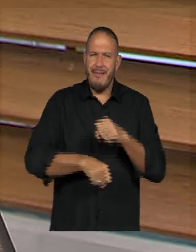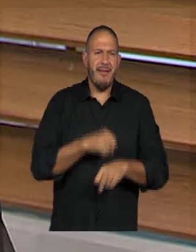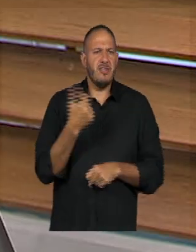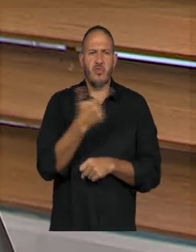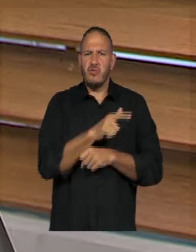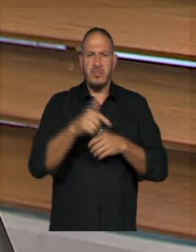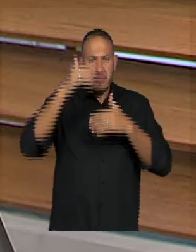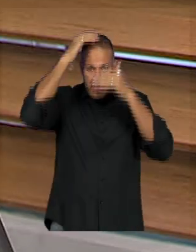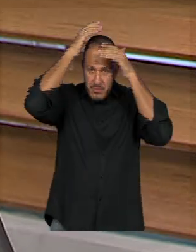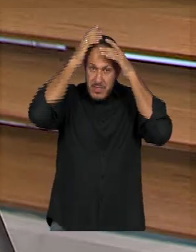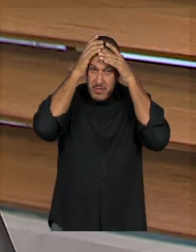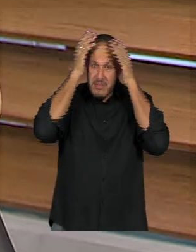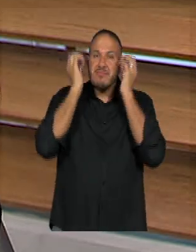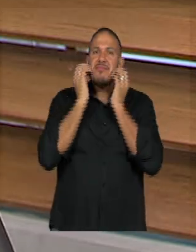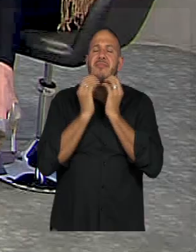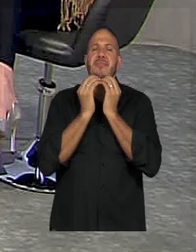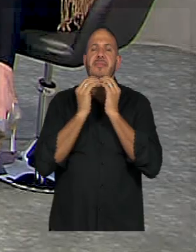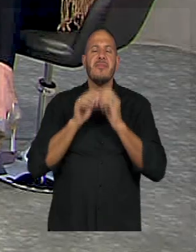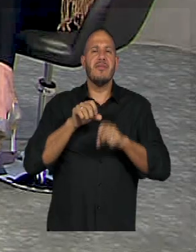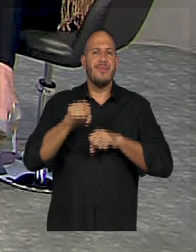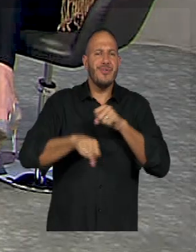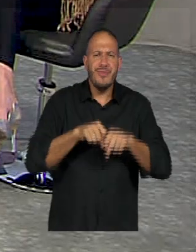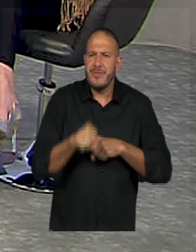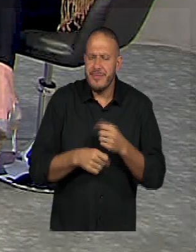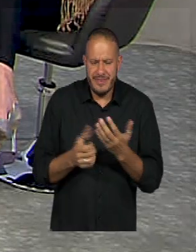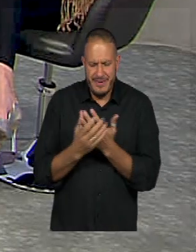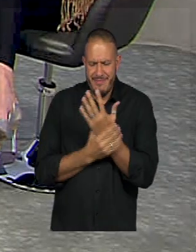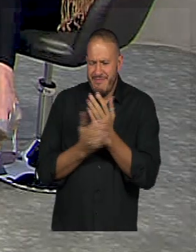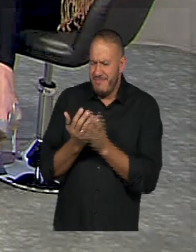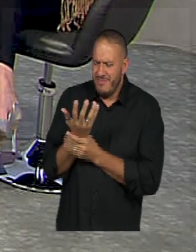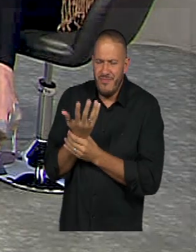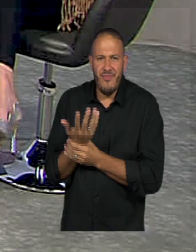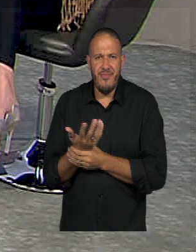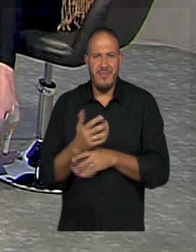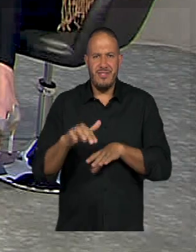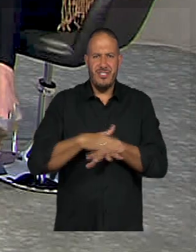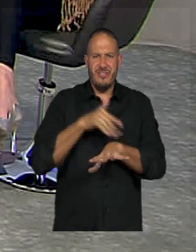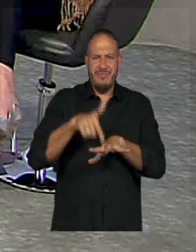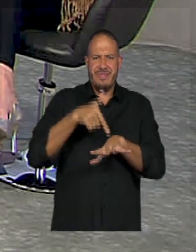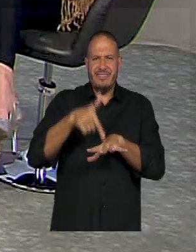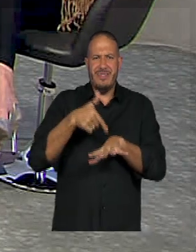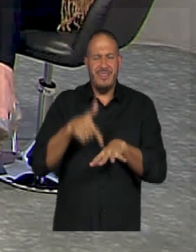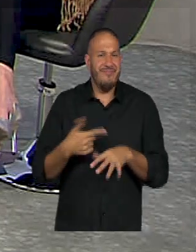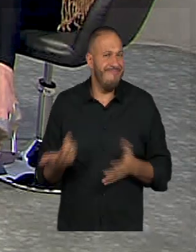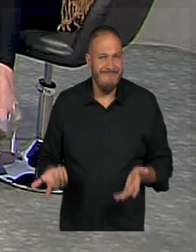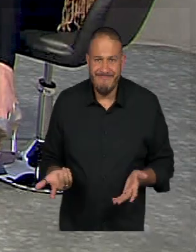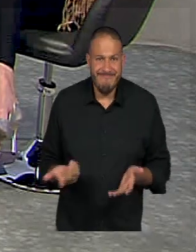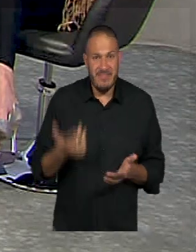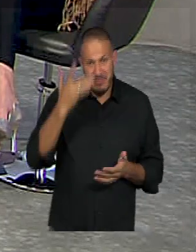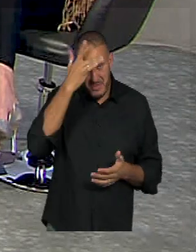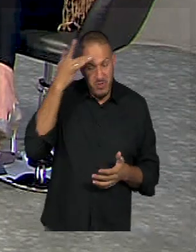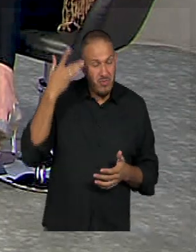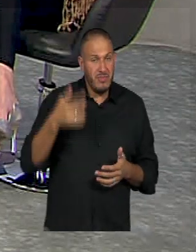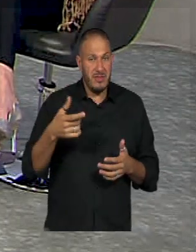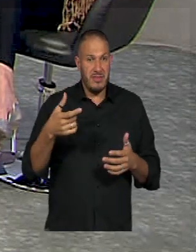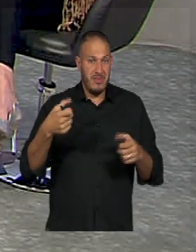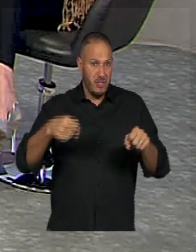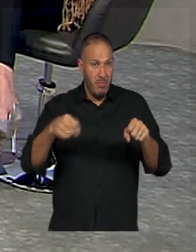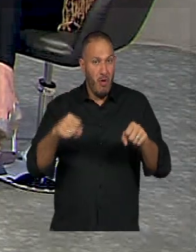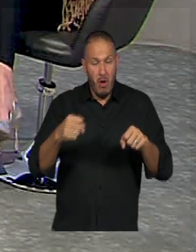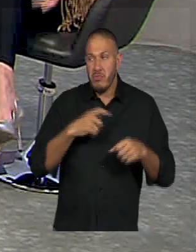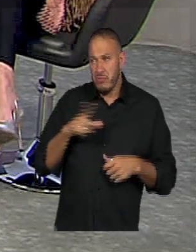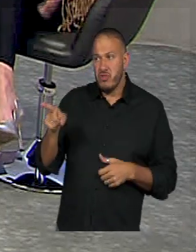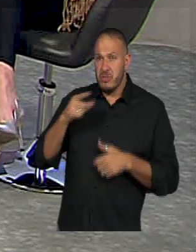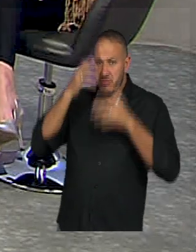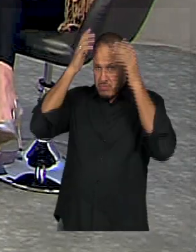de chinelo. Não, isso eu vi bastante. Um monte. Os que estavam de moto tinham capacete,